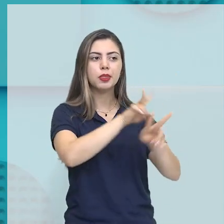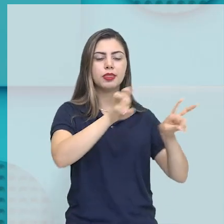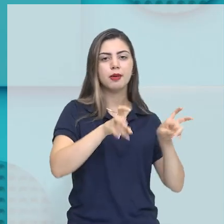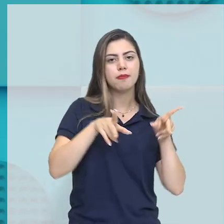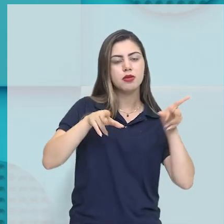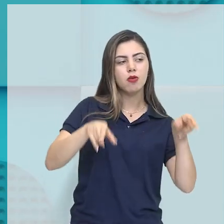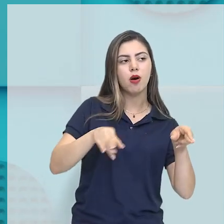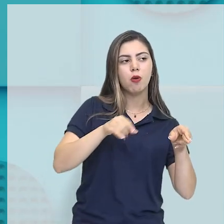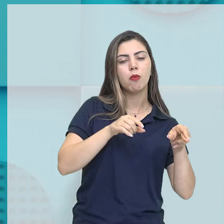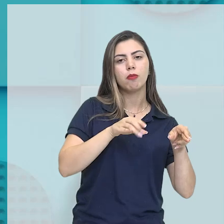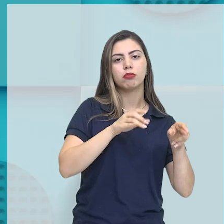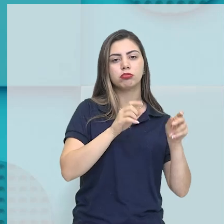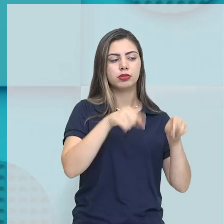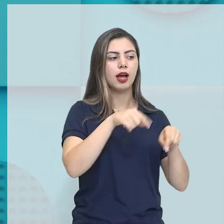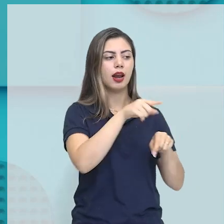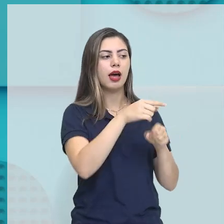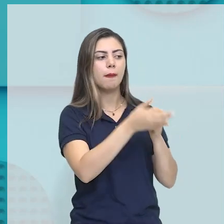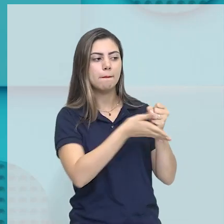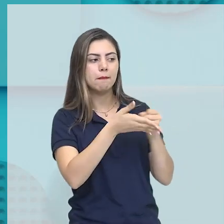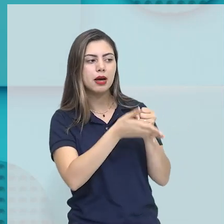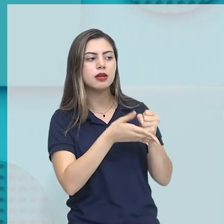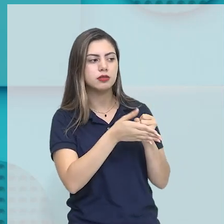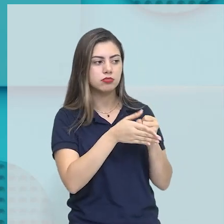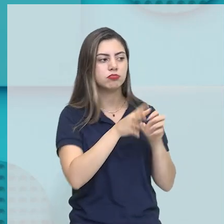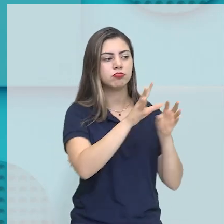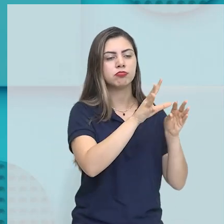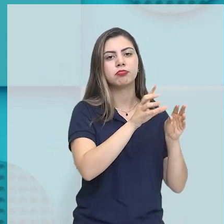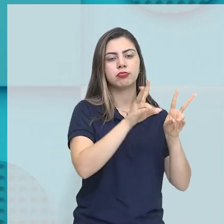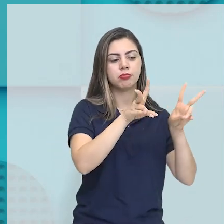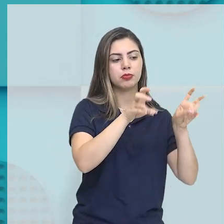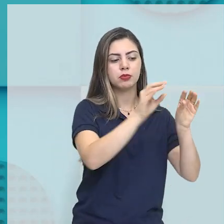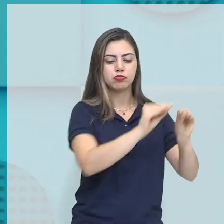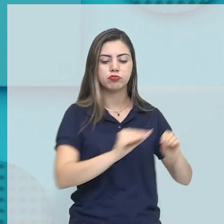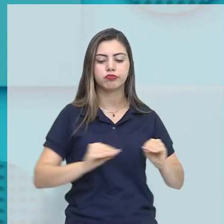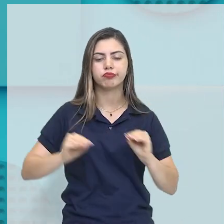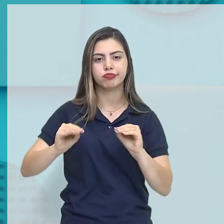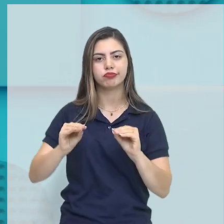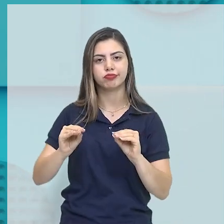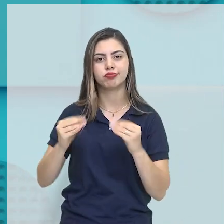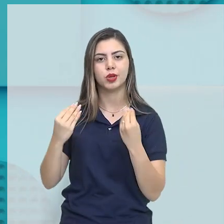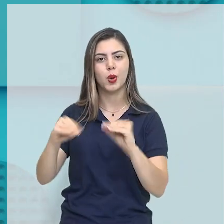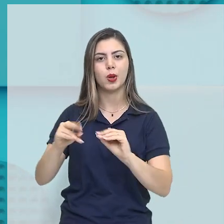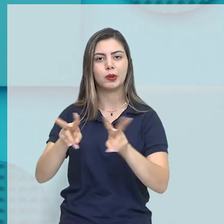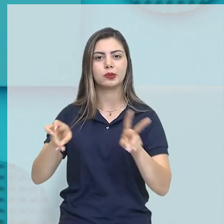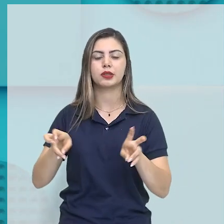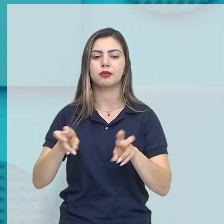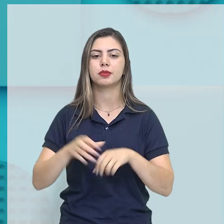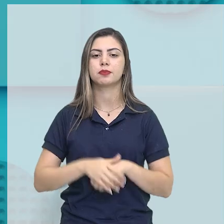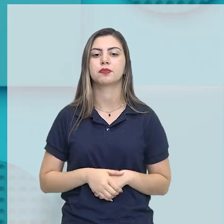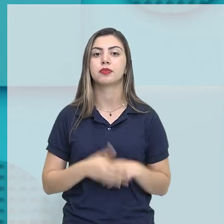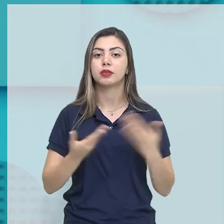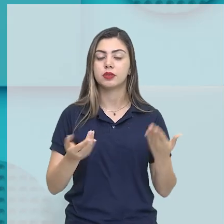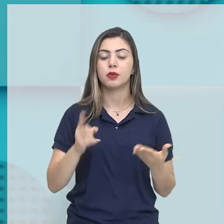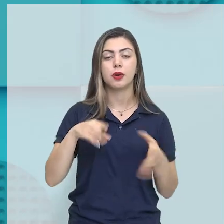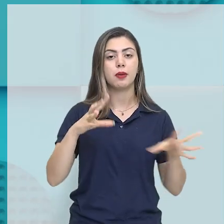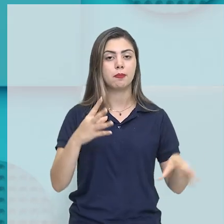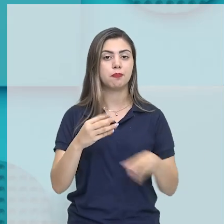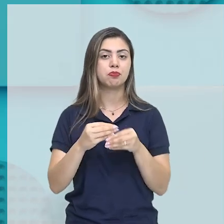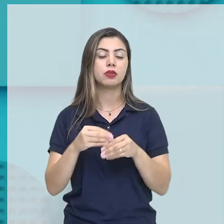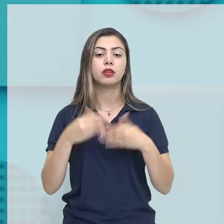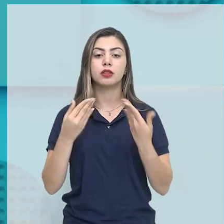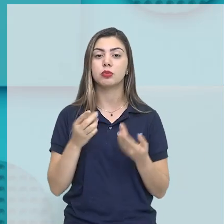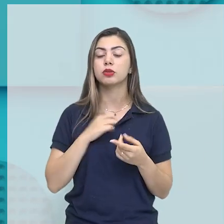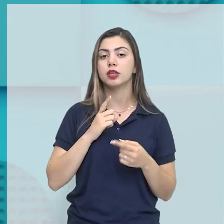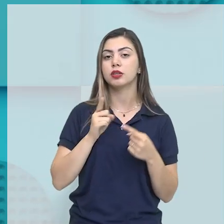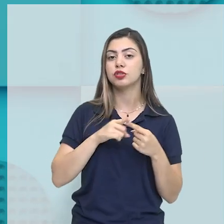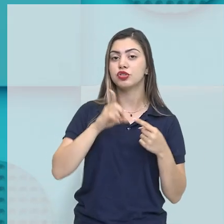aquele assunto, né? Porque ele vai embasar, ele vai fortalecer aquilo que você escreveu. Então, você usa de forma direta o